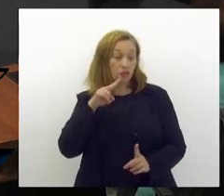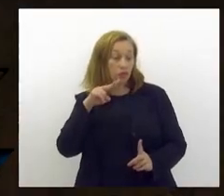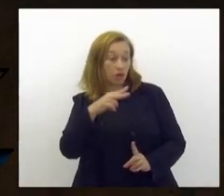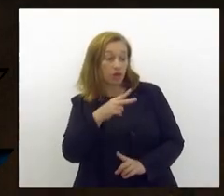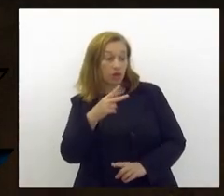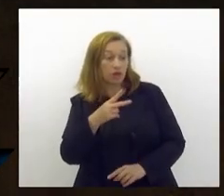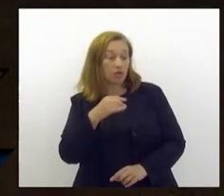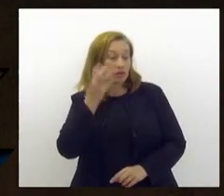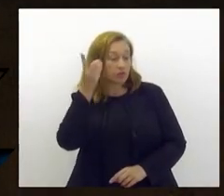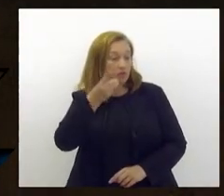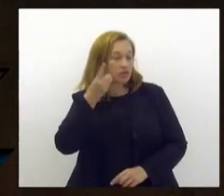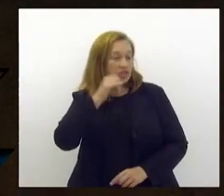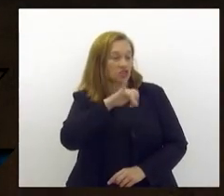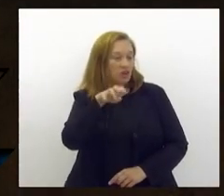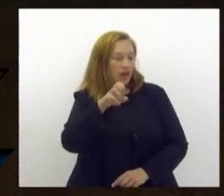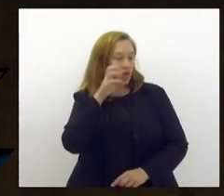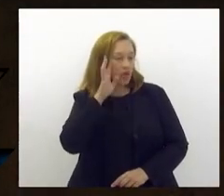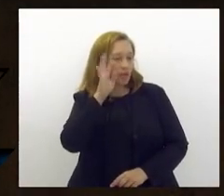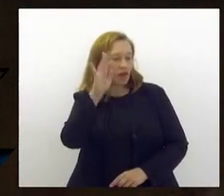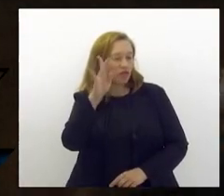e fico aqui imaginando